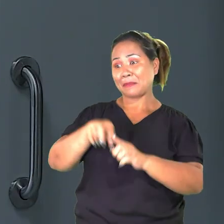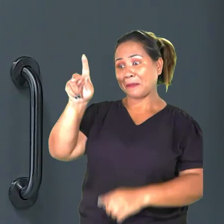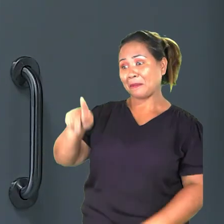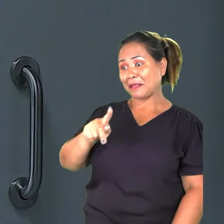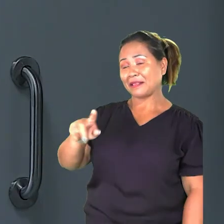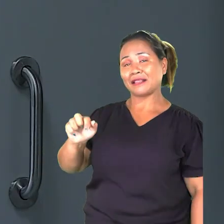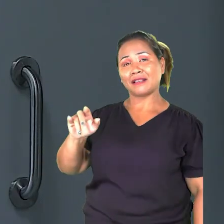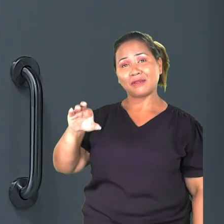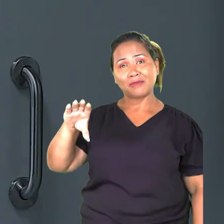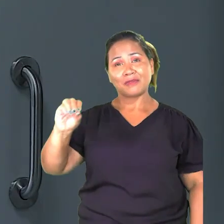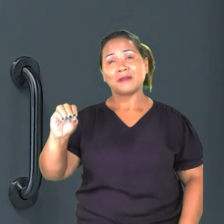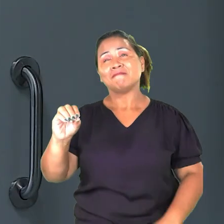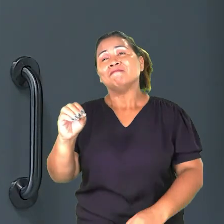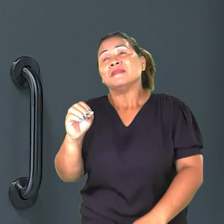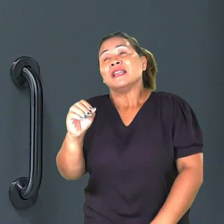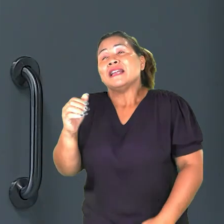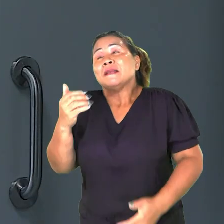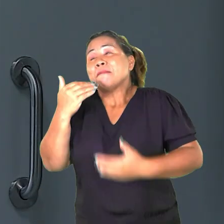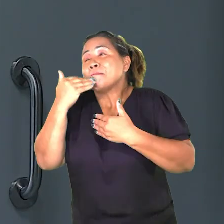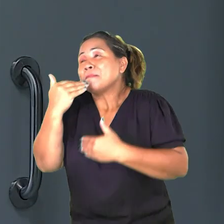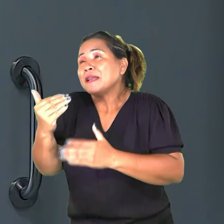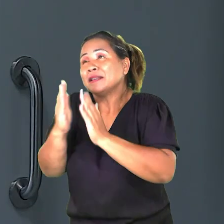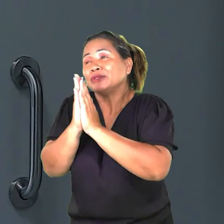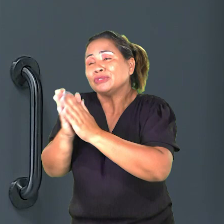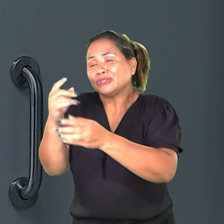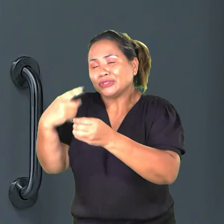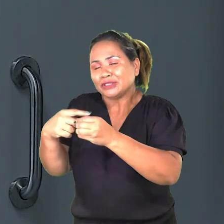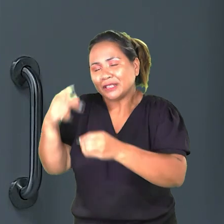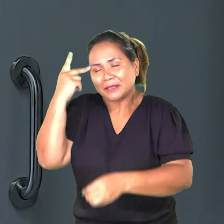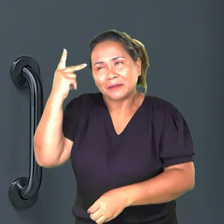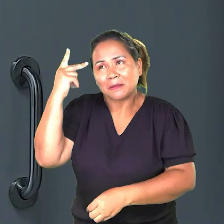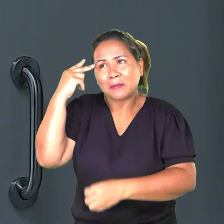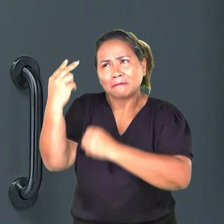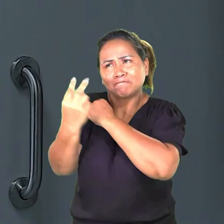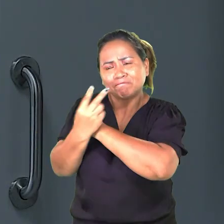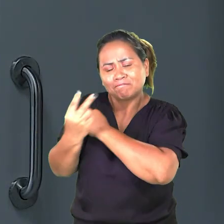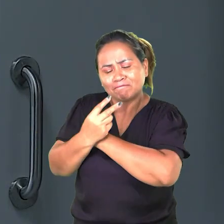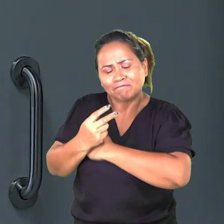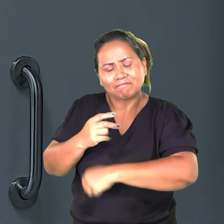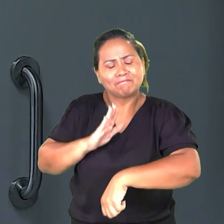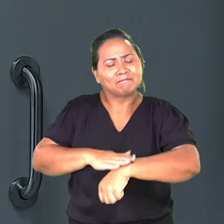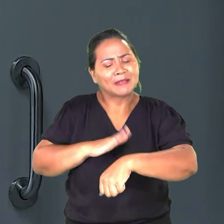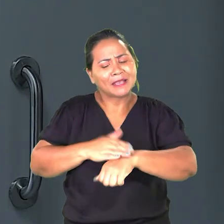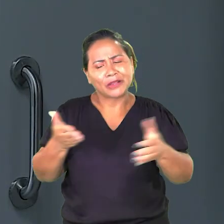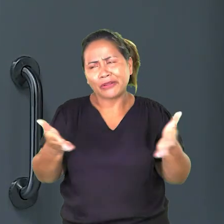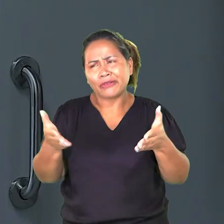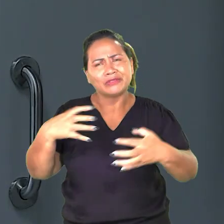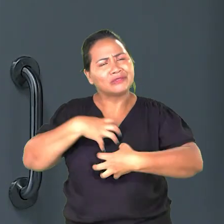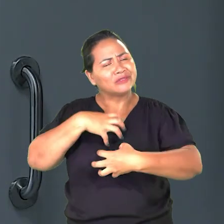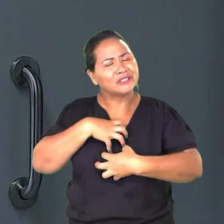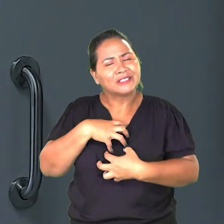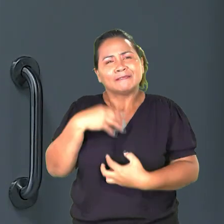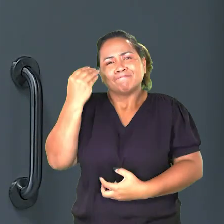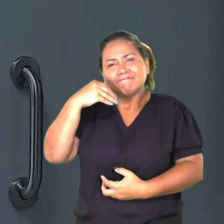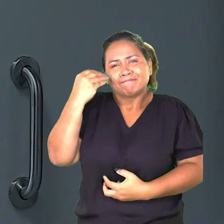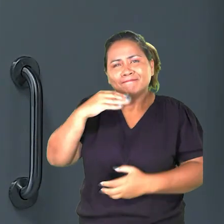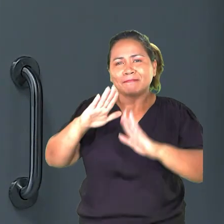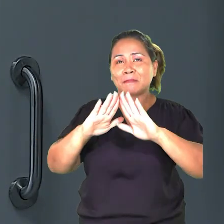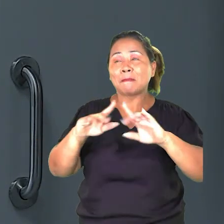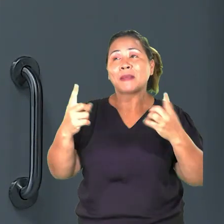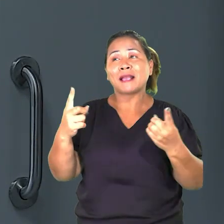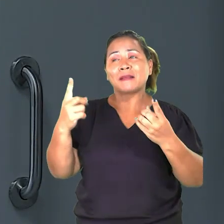Anchieta, luz de prece de Frei Galvão. Emérita cidade, guardai-nos nos momentos